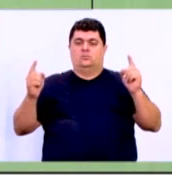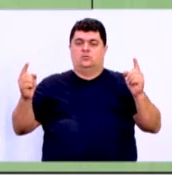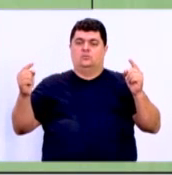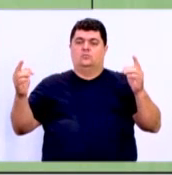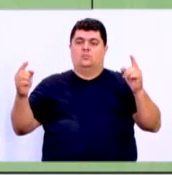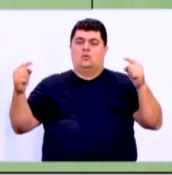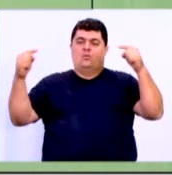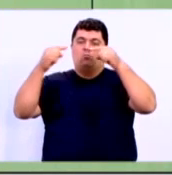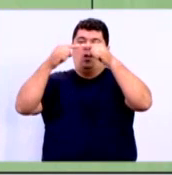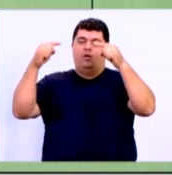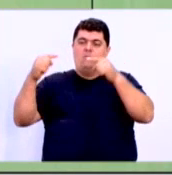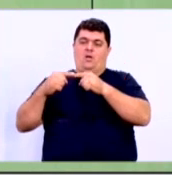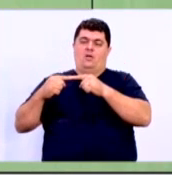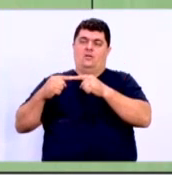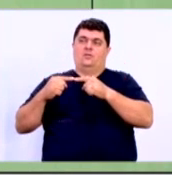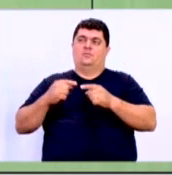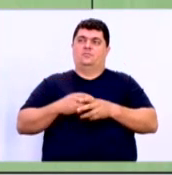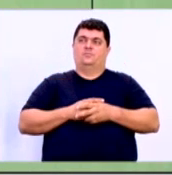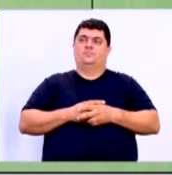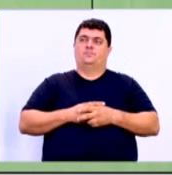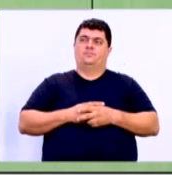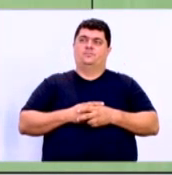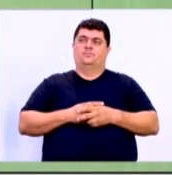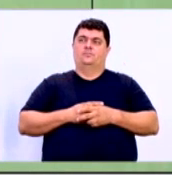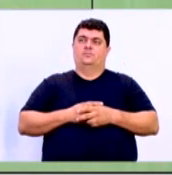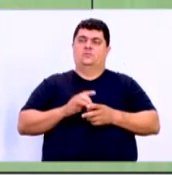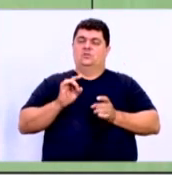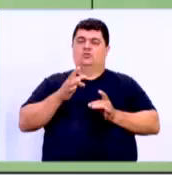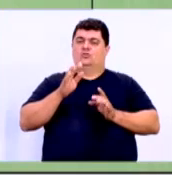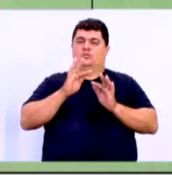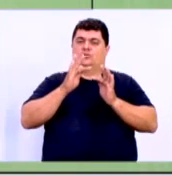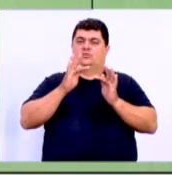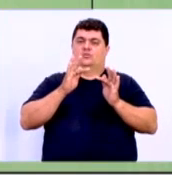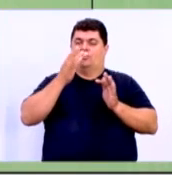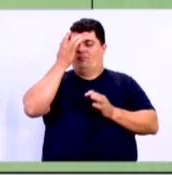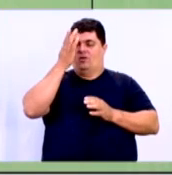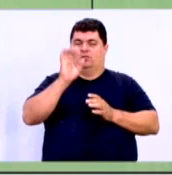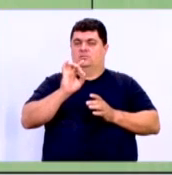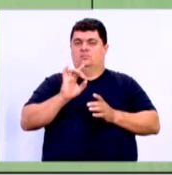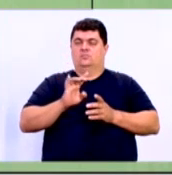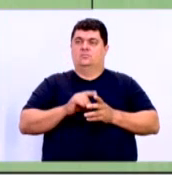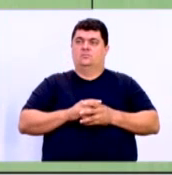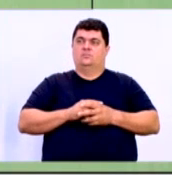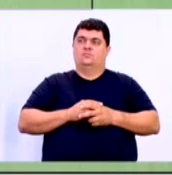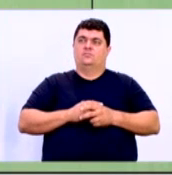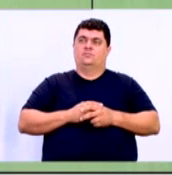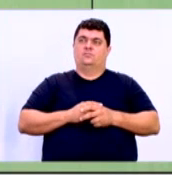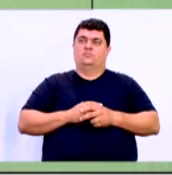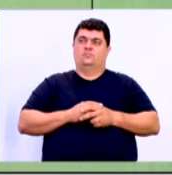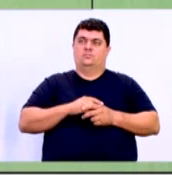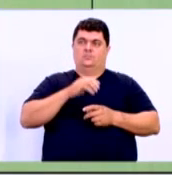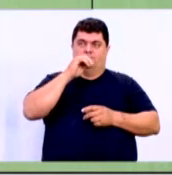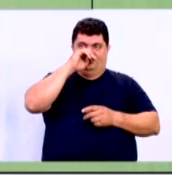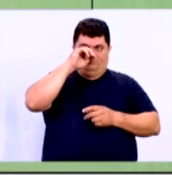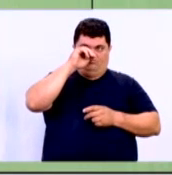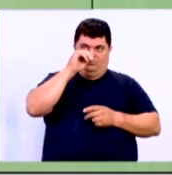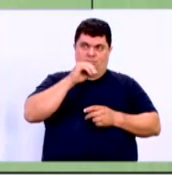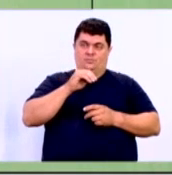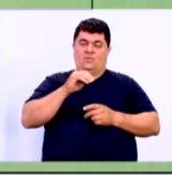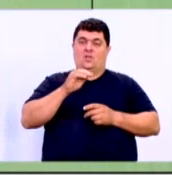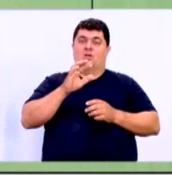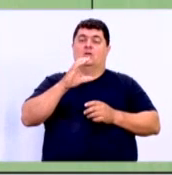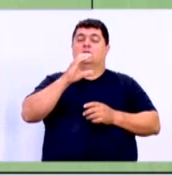para 2.500, certo? Só para facilitar na hora do cálculo e a gente agir um pouco mais rápido. Custos